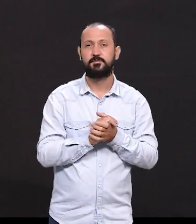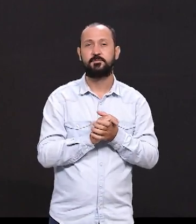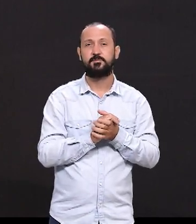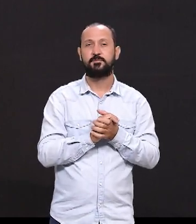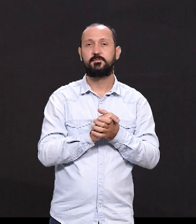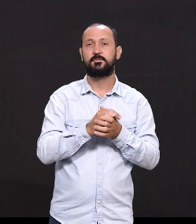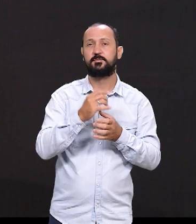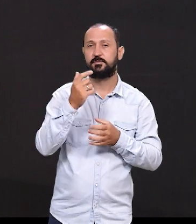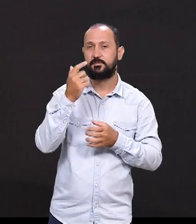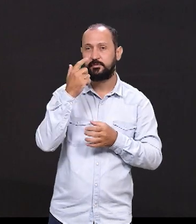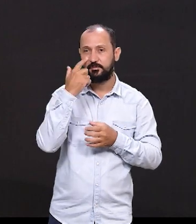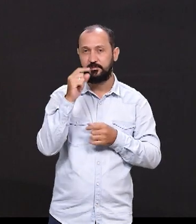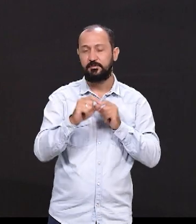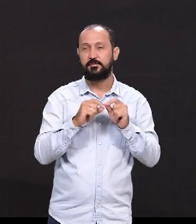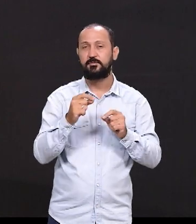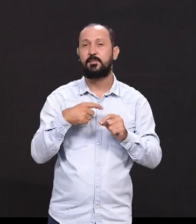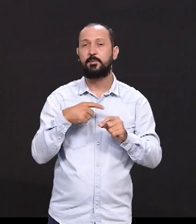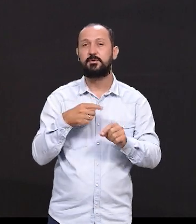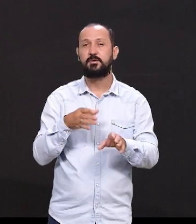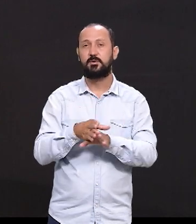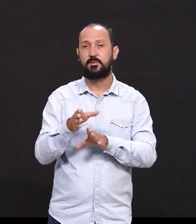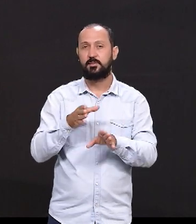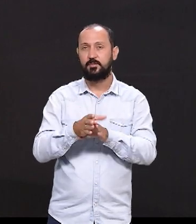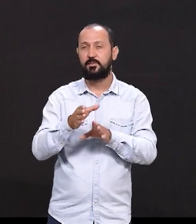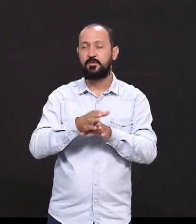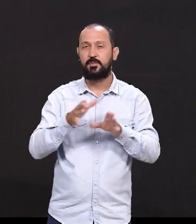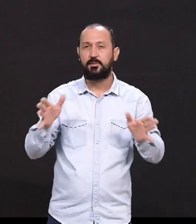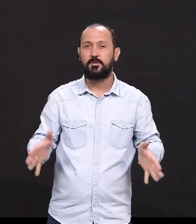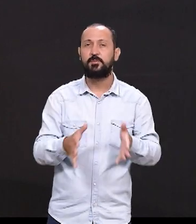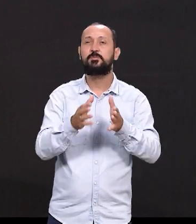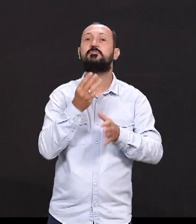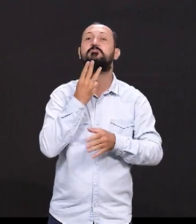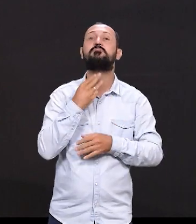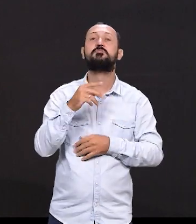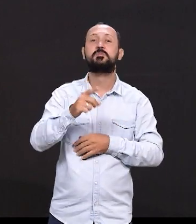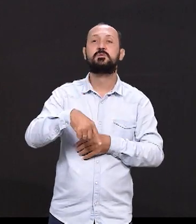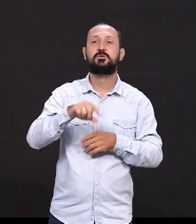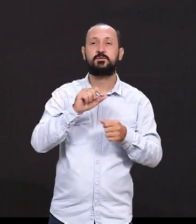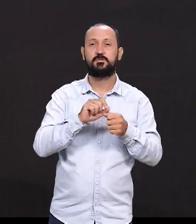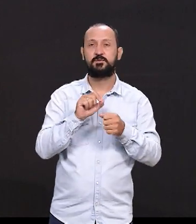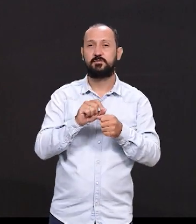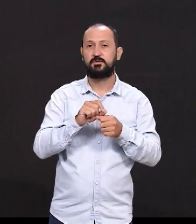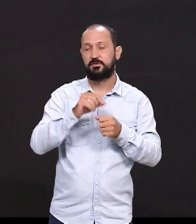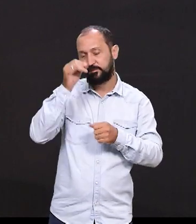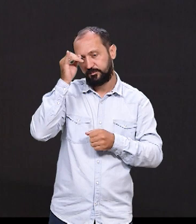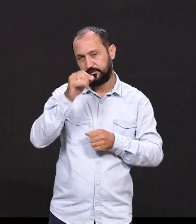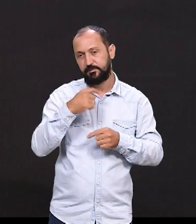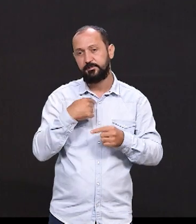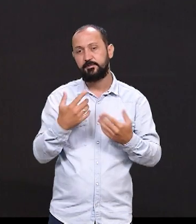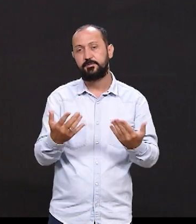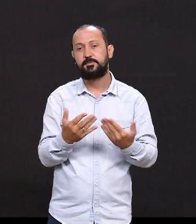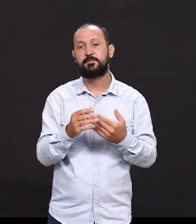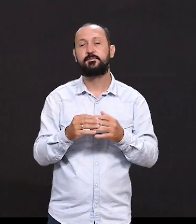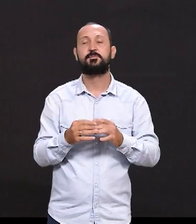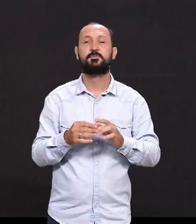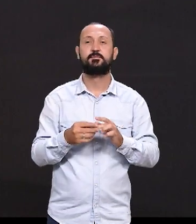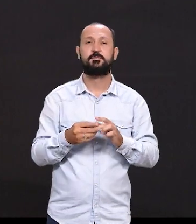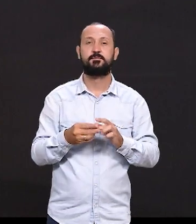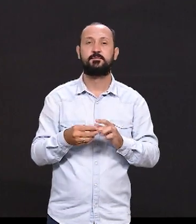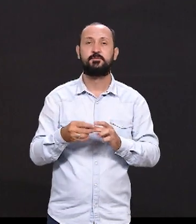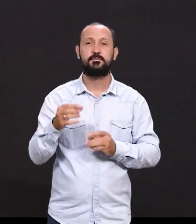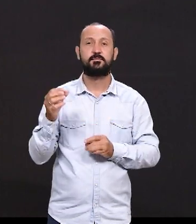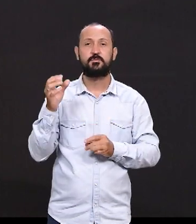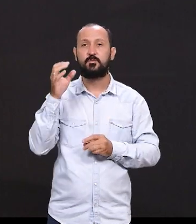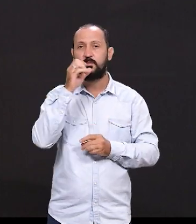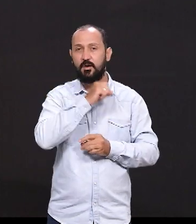eficaz acessível para todos então a gente tem que orientar tem que motivar tem que incentivar que todos façam a prevenção porque eh